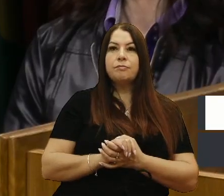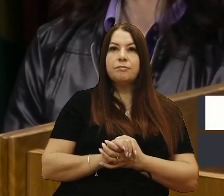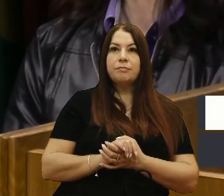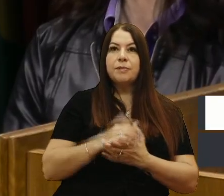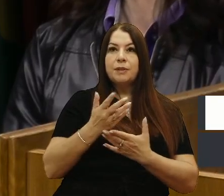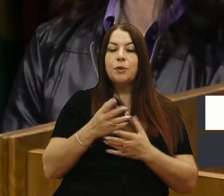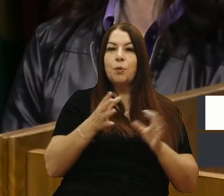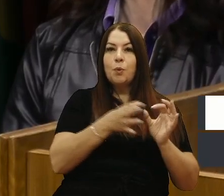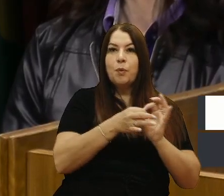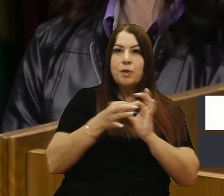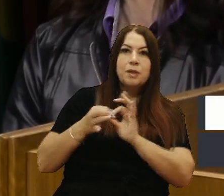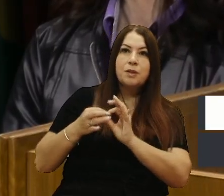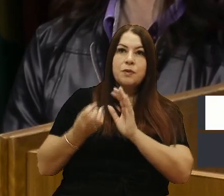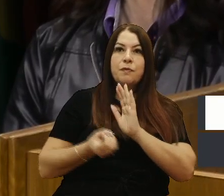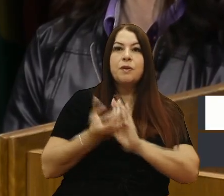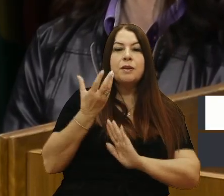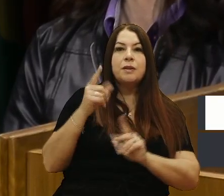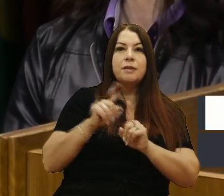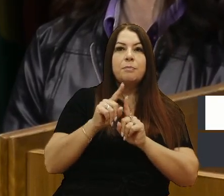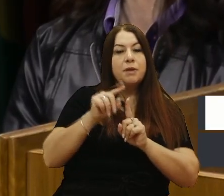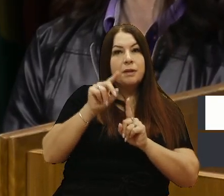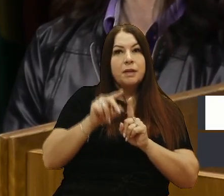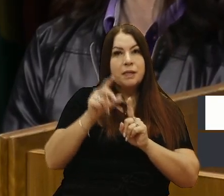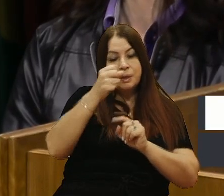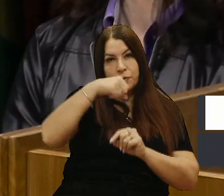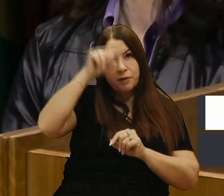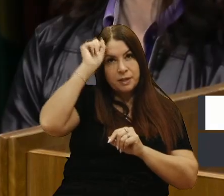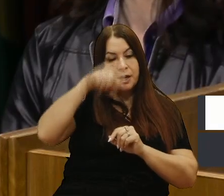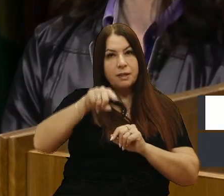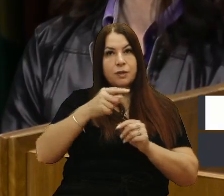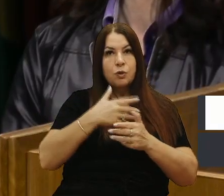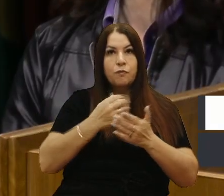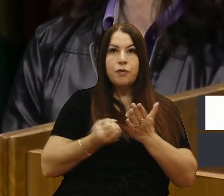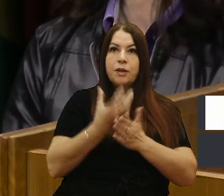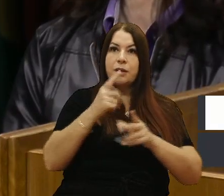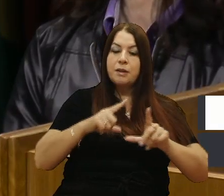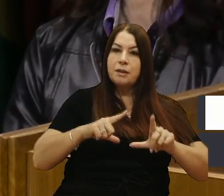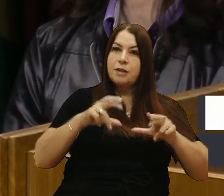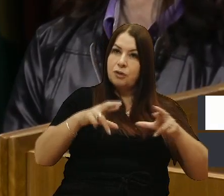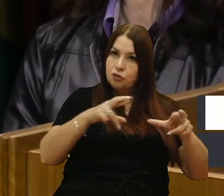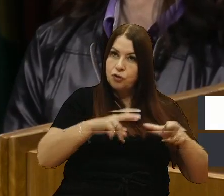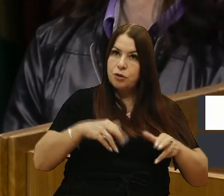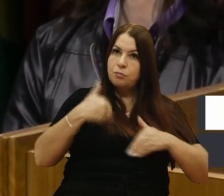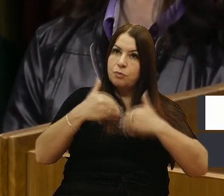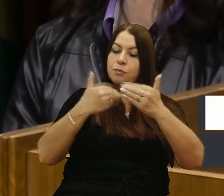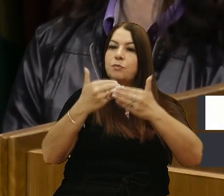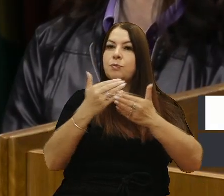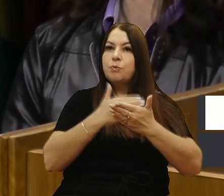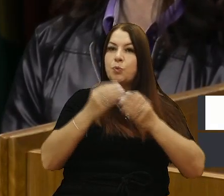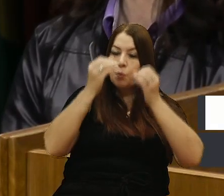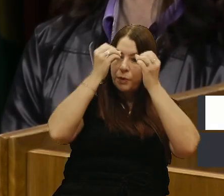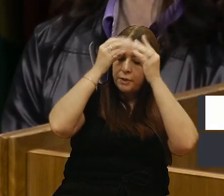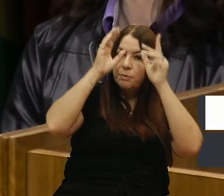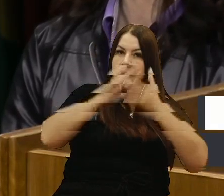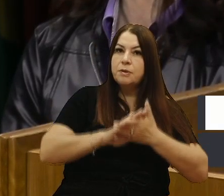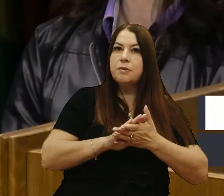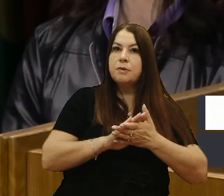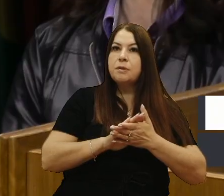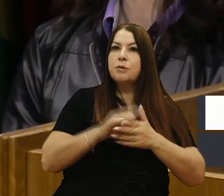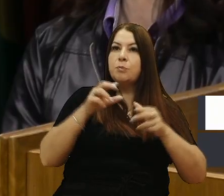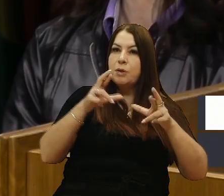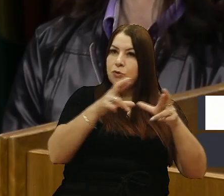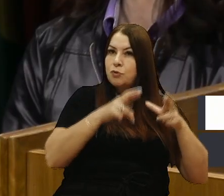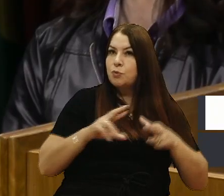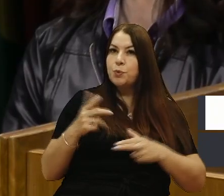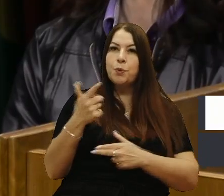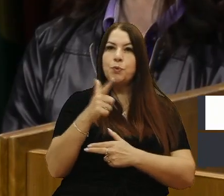E o contexto que ela foi criada também. Essa universidade foi criada nessa região para o desenvolvimento, a partir do conhecimento, em uma região que